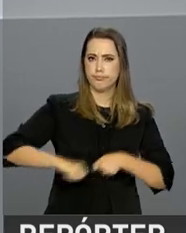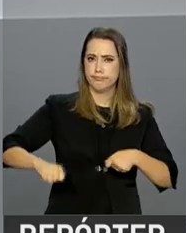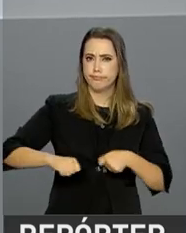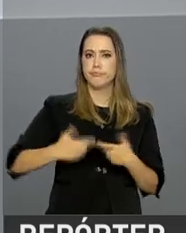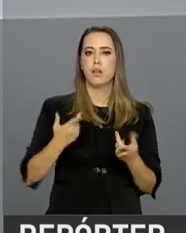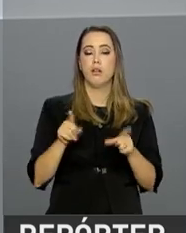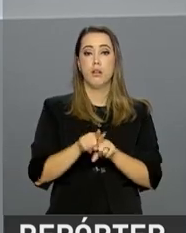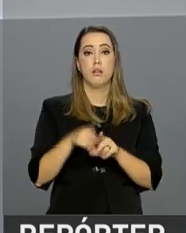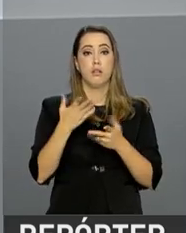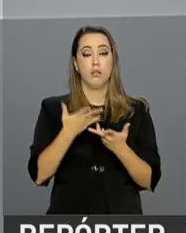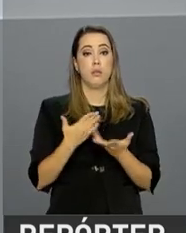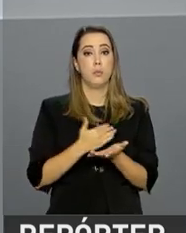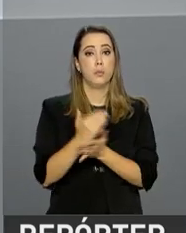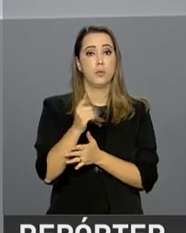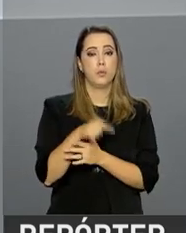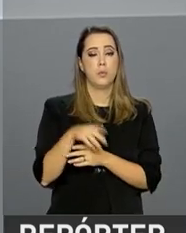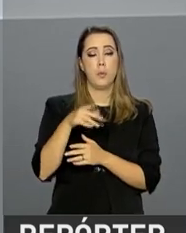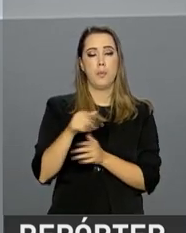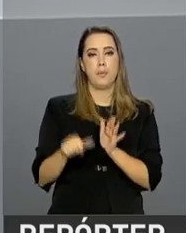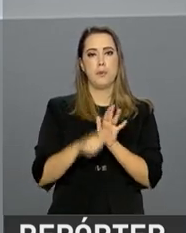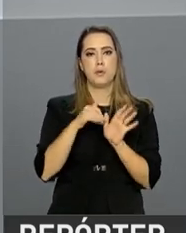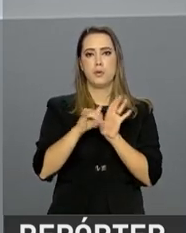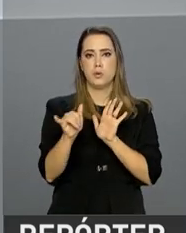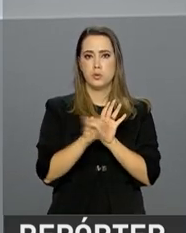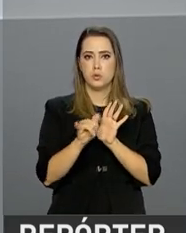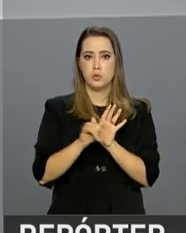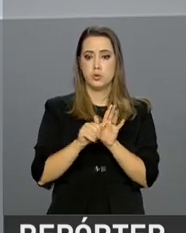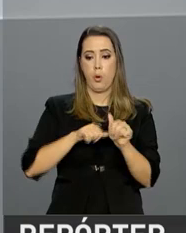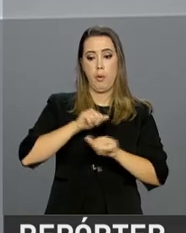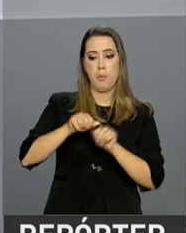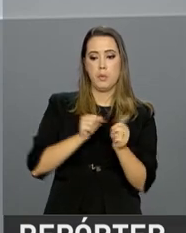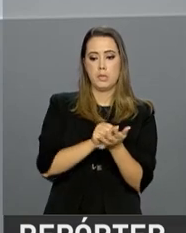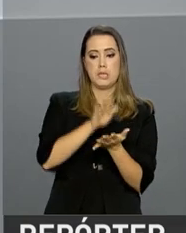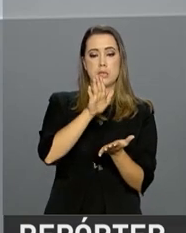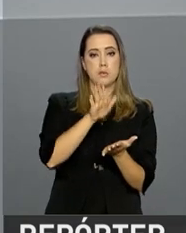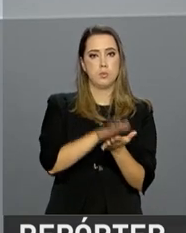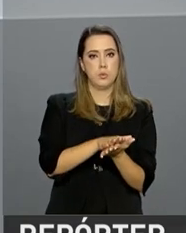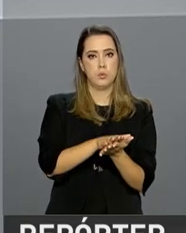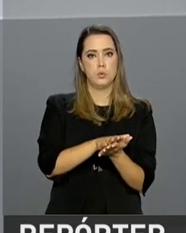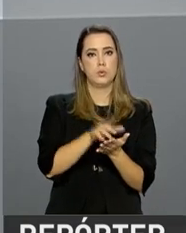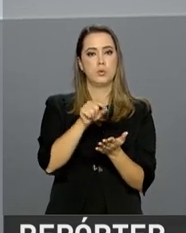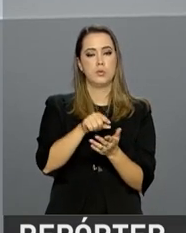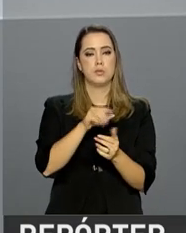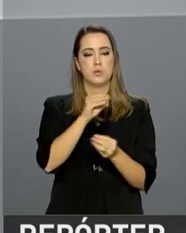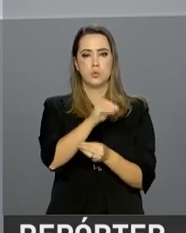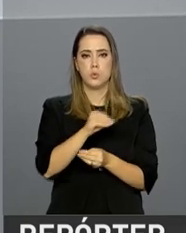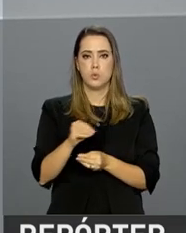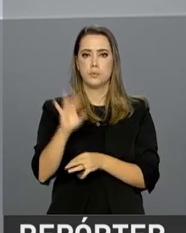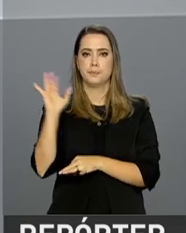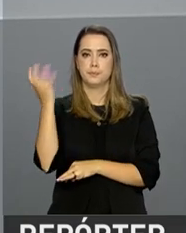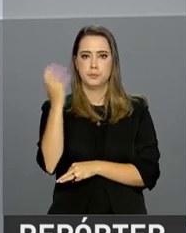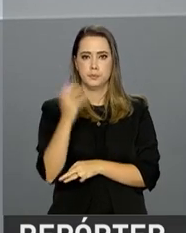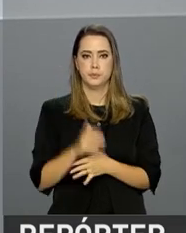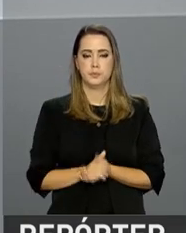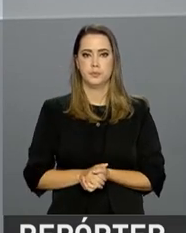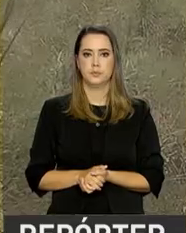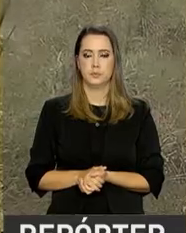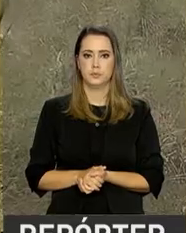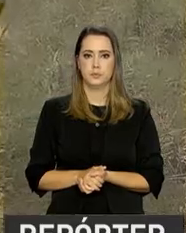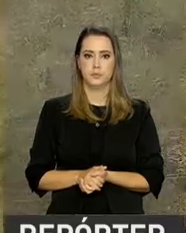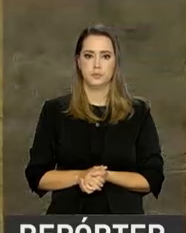lança o primeiro chamamento público que vai empregar as multas por crime ambiental em ações de recuperação da natureza